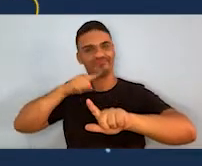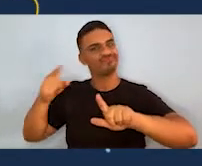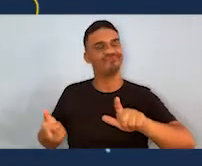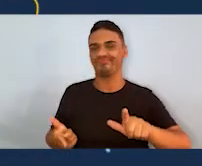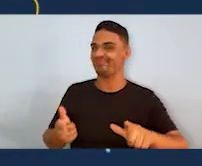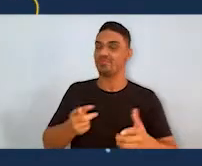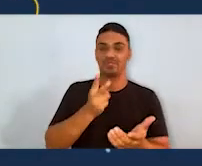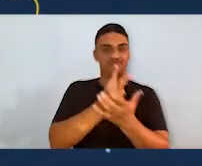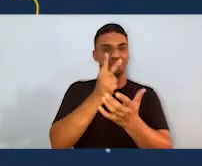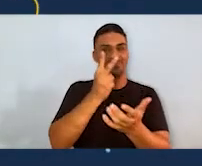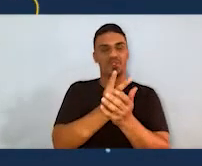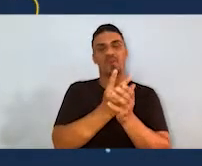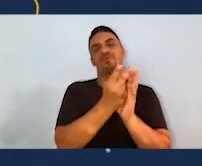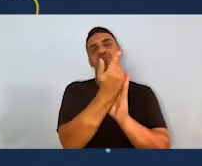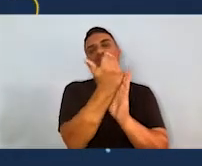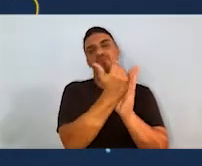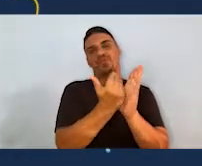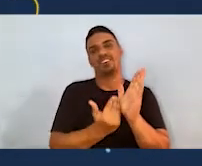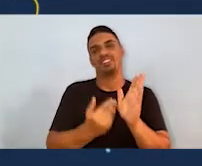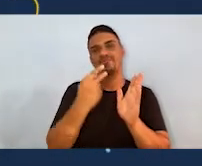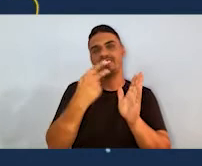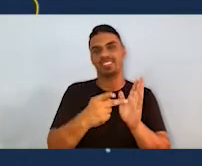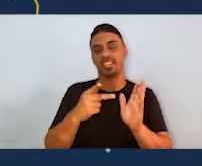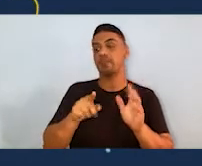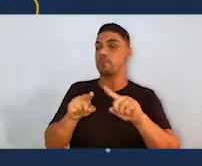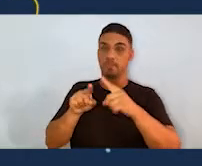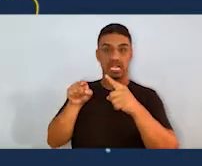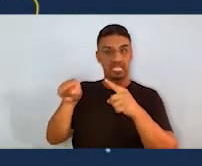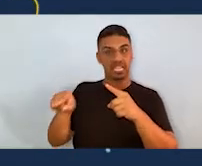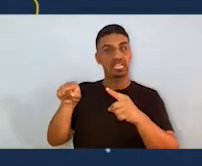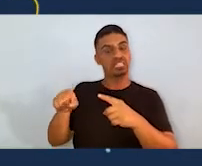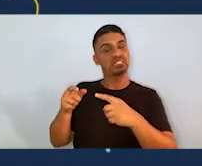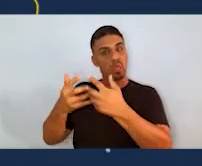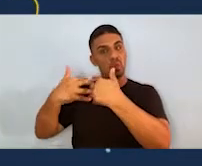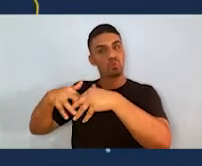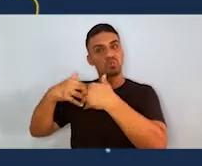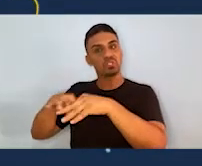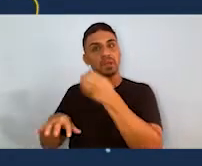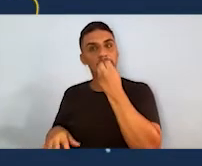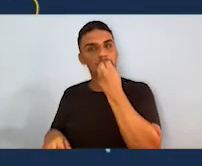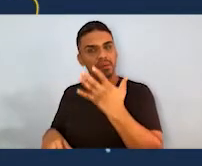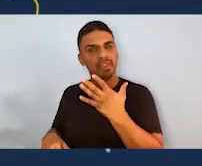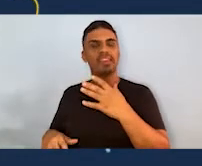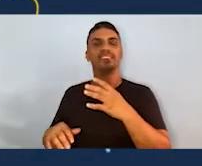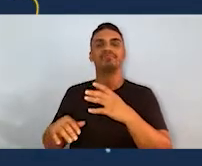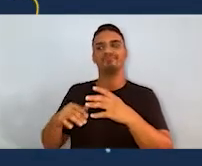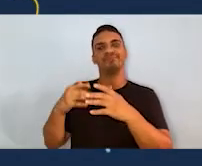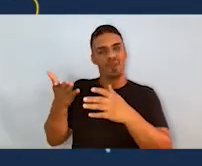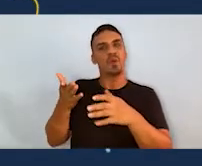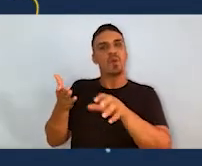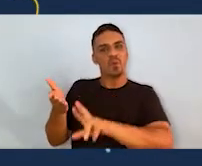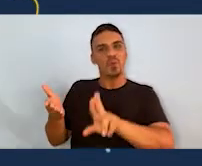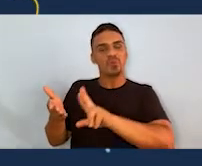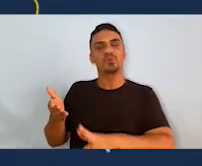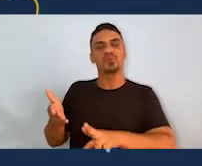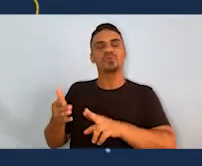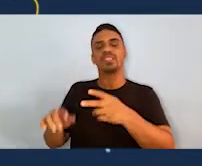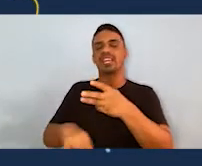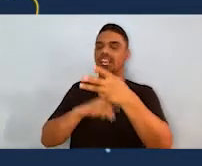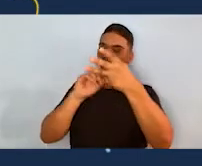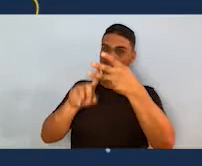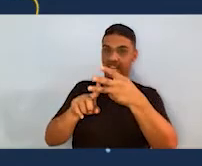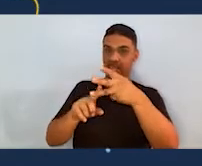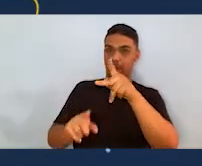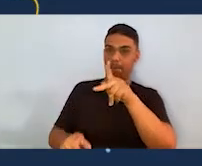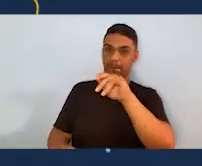Gale. E ele também é muito bom, ele funciona bem, ele é completinho. E outra ferramenta, que é a que a gente vai usar aqui, que eu recomendo, é o